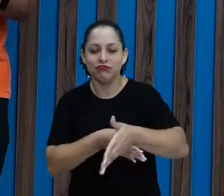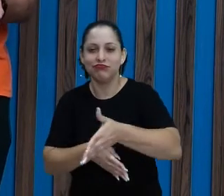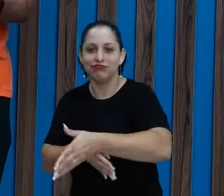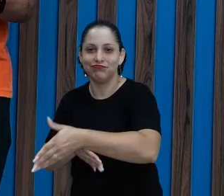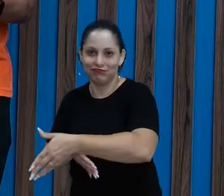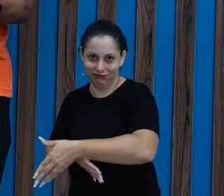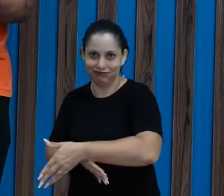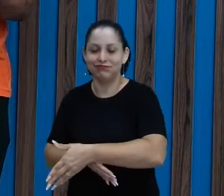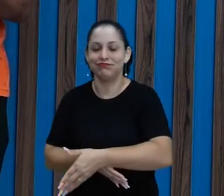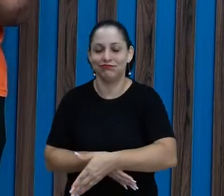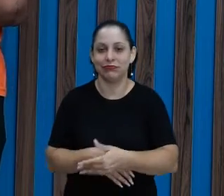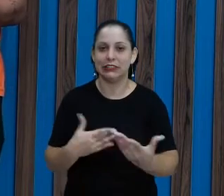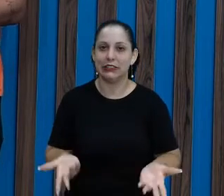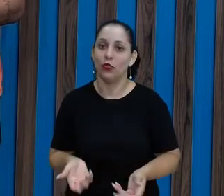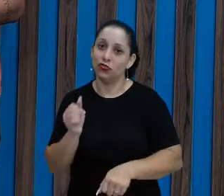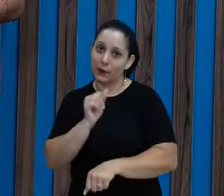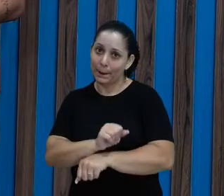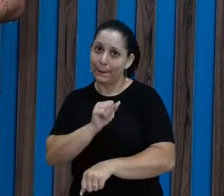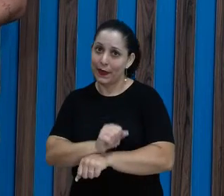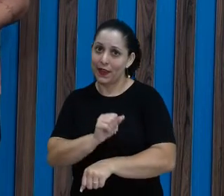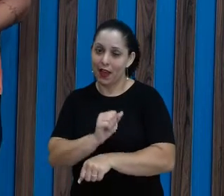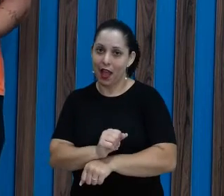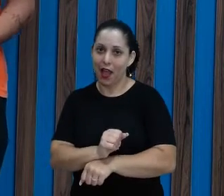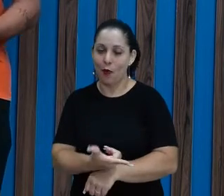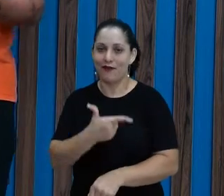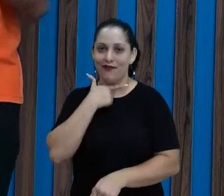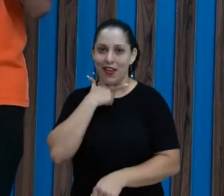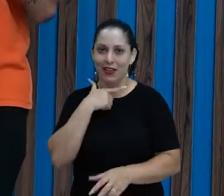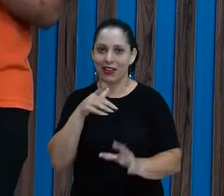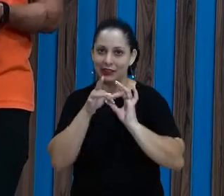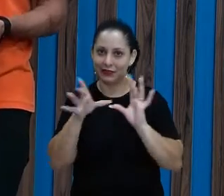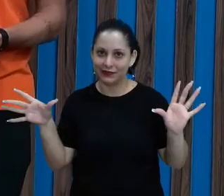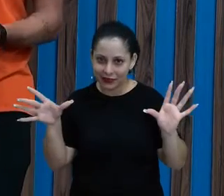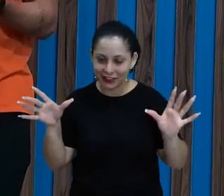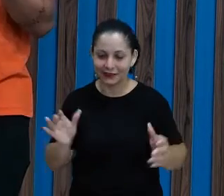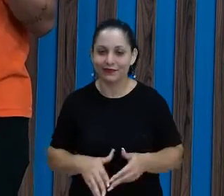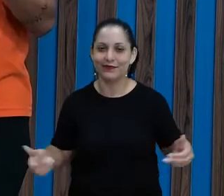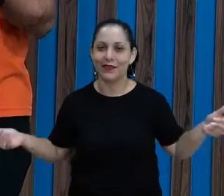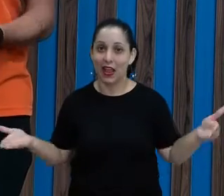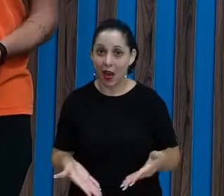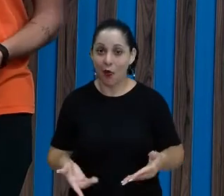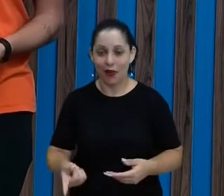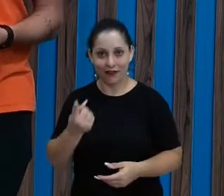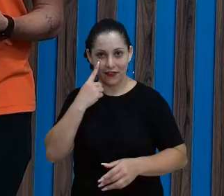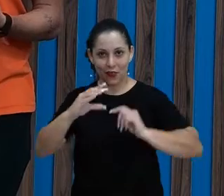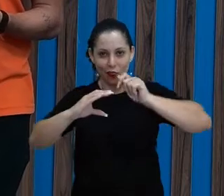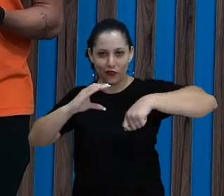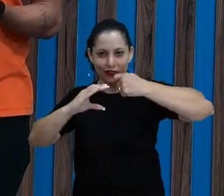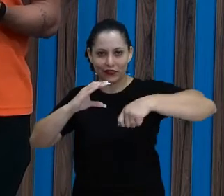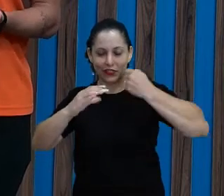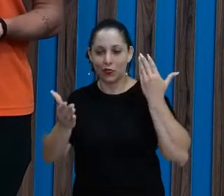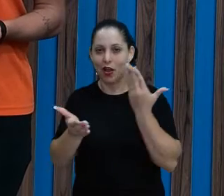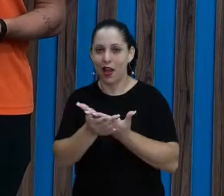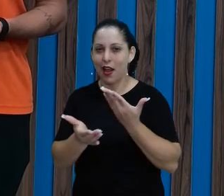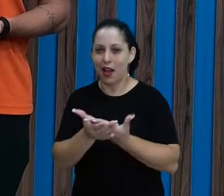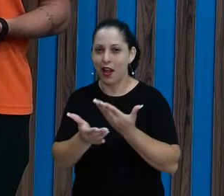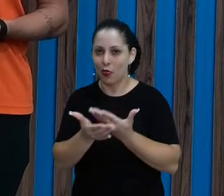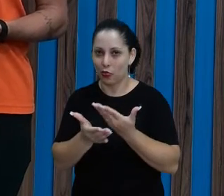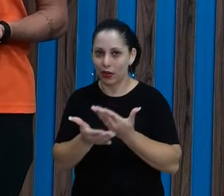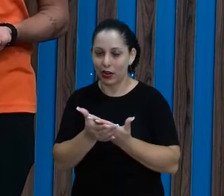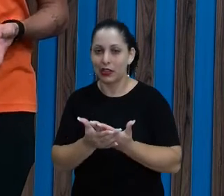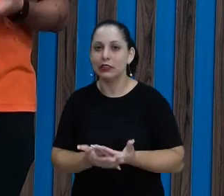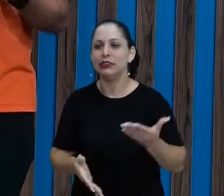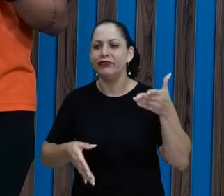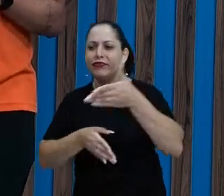o acesso naquele momento, senão vão ficar esperando uma vaga. Agora, a gente vai ver um vídeo de uma aula de hóquei que a